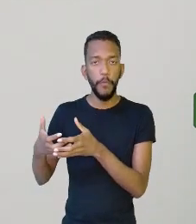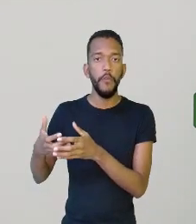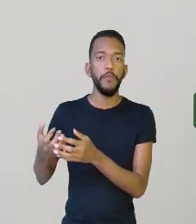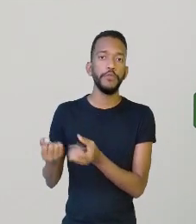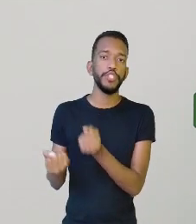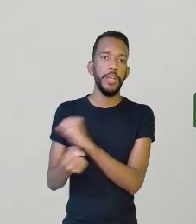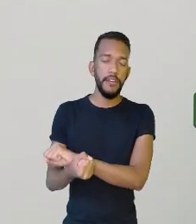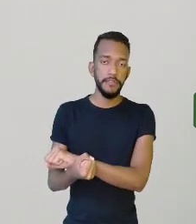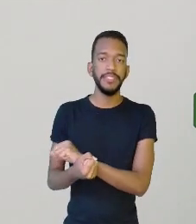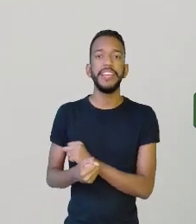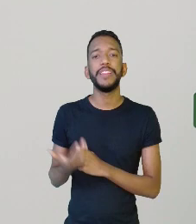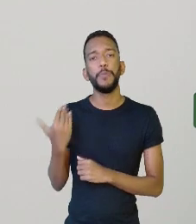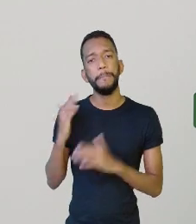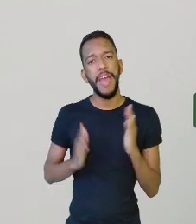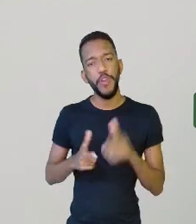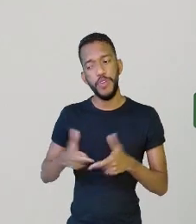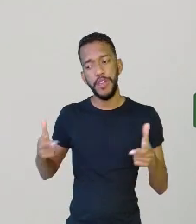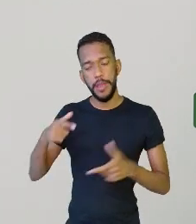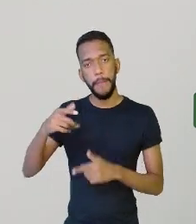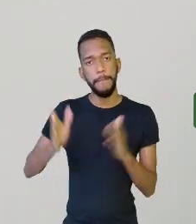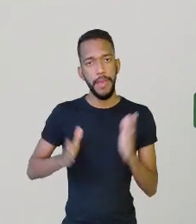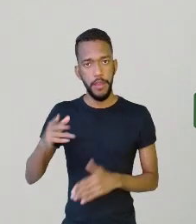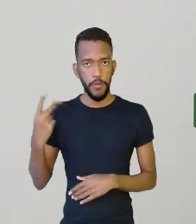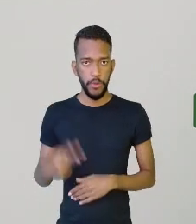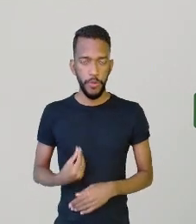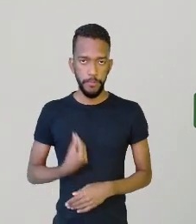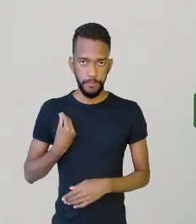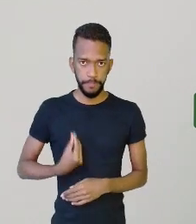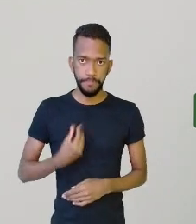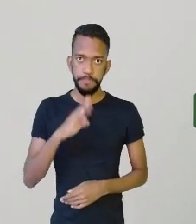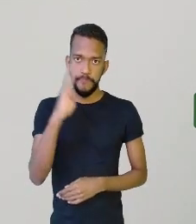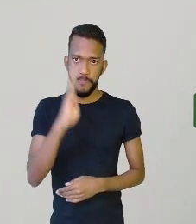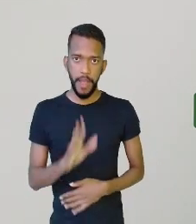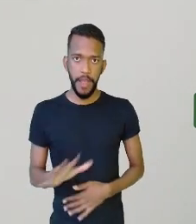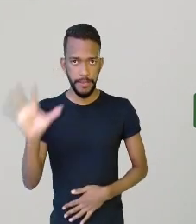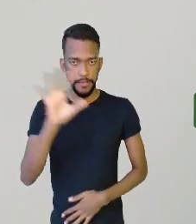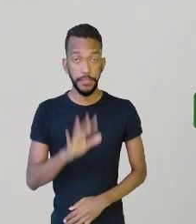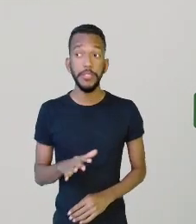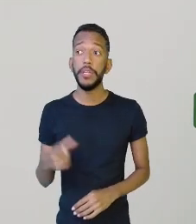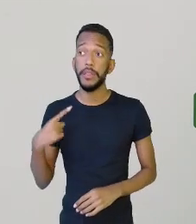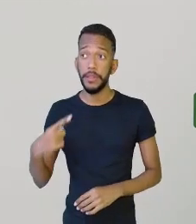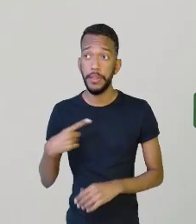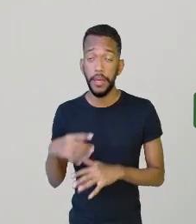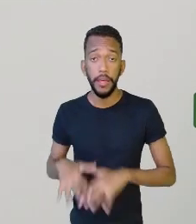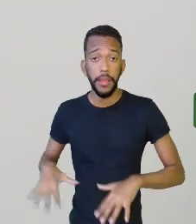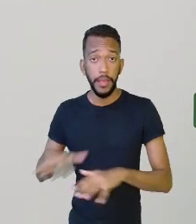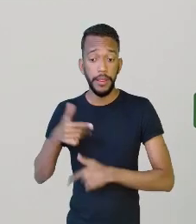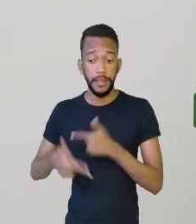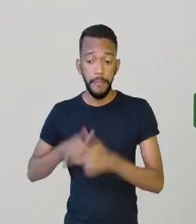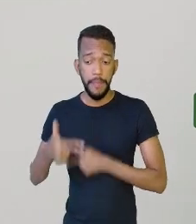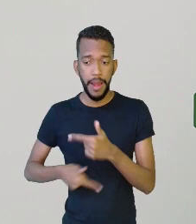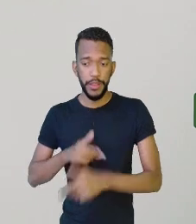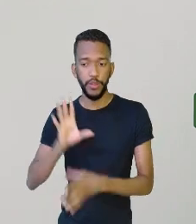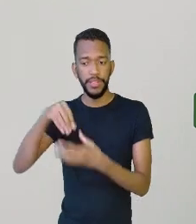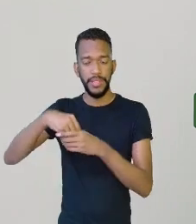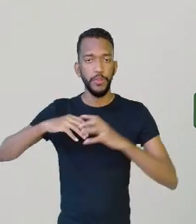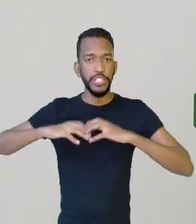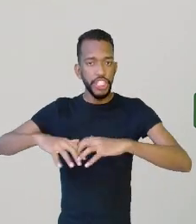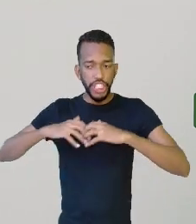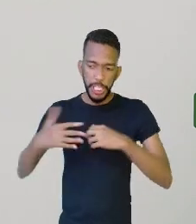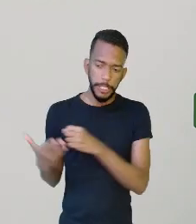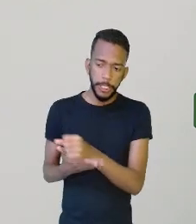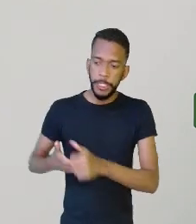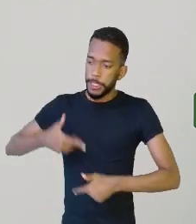maioria, nesse período aqui no nosso país. Formavam a base dos trabalhadores nos engenhos de açúcar. Então nós